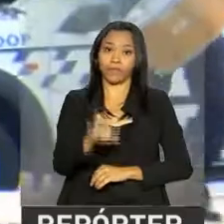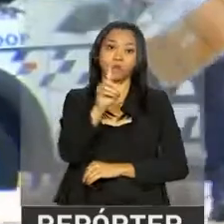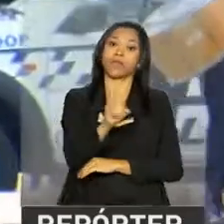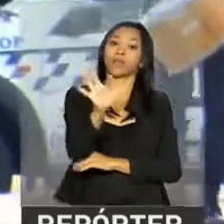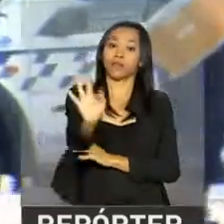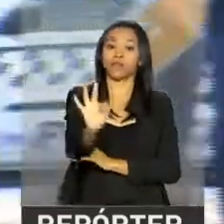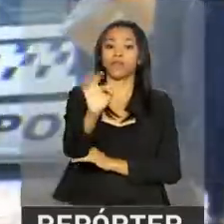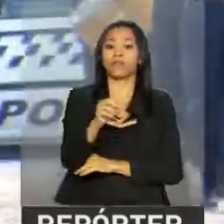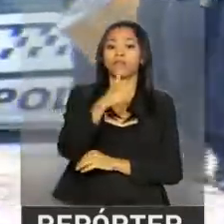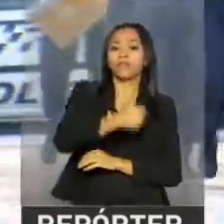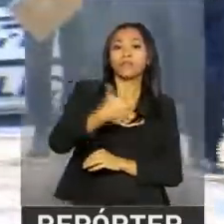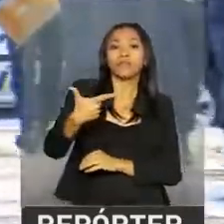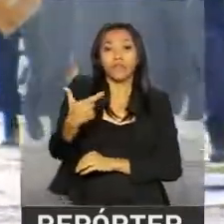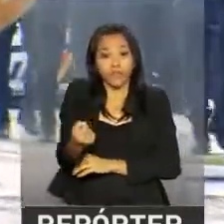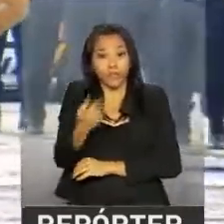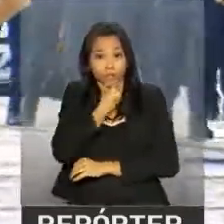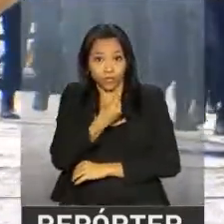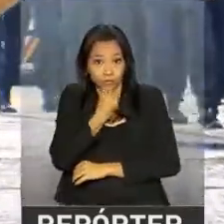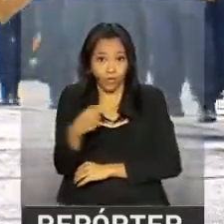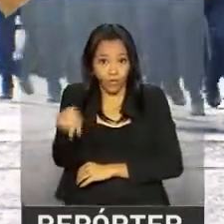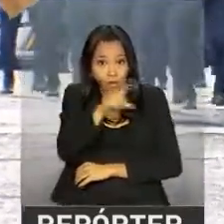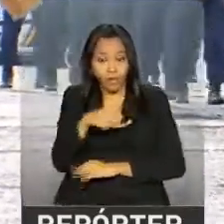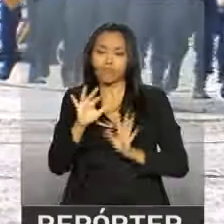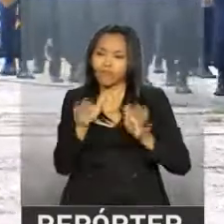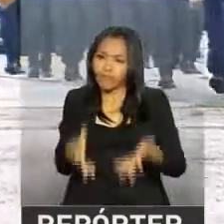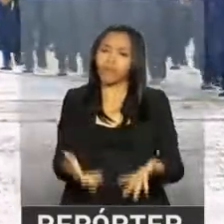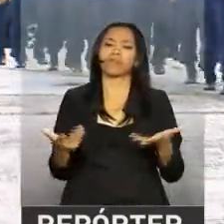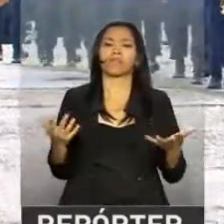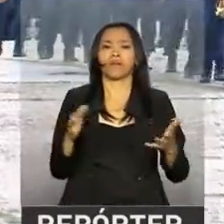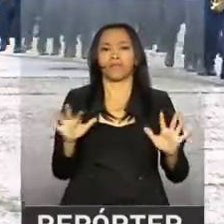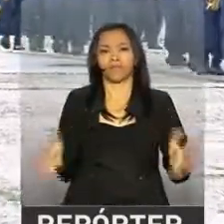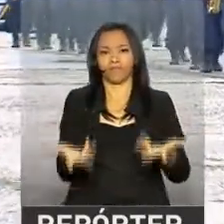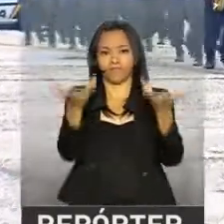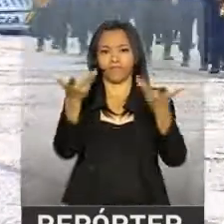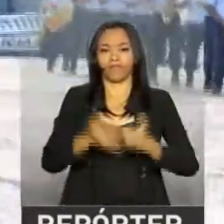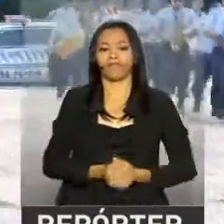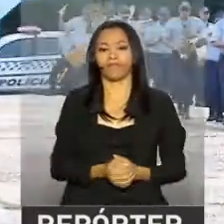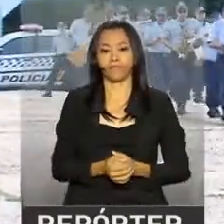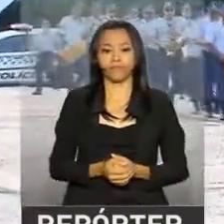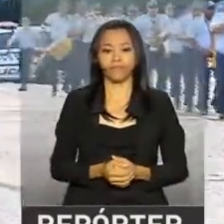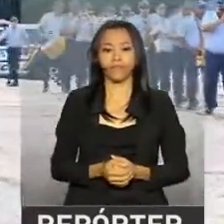Federal. 120 homens da corporação participaram da solenidade.